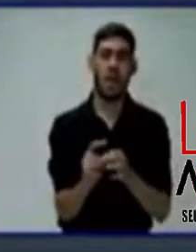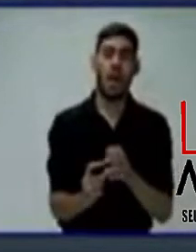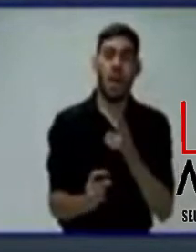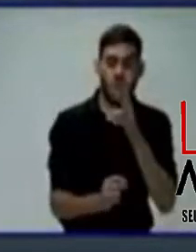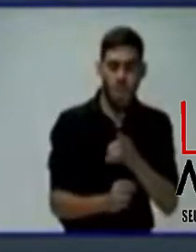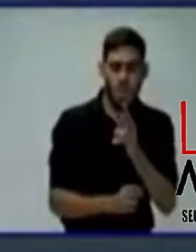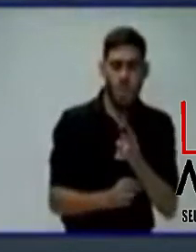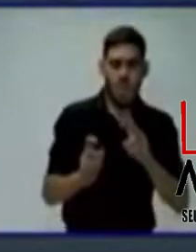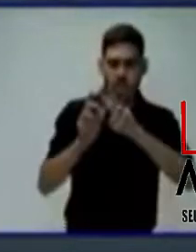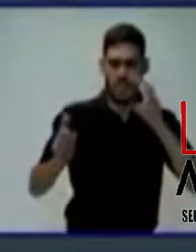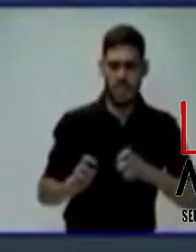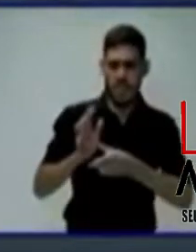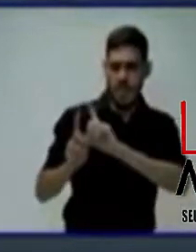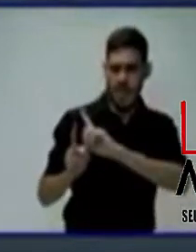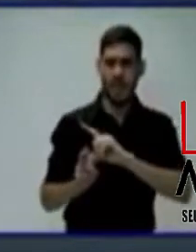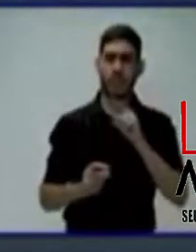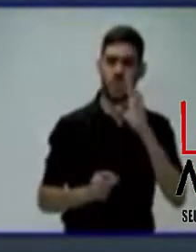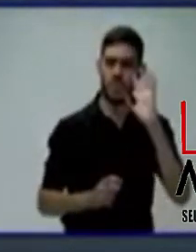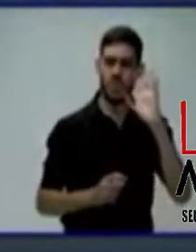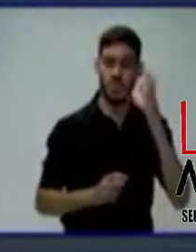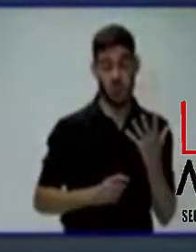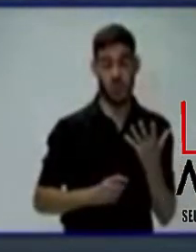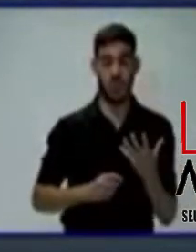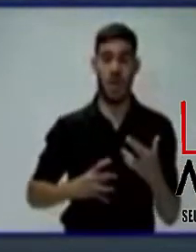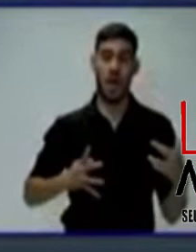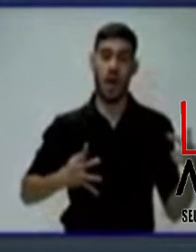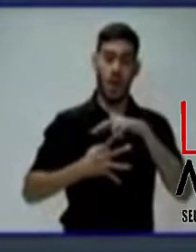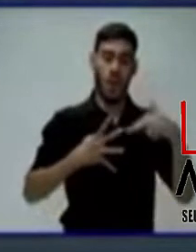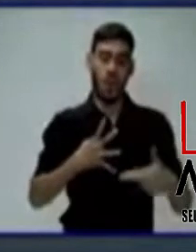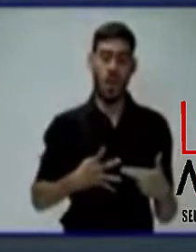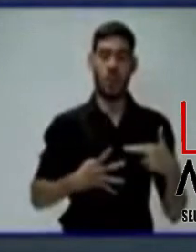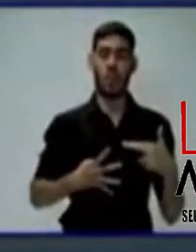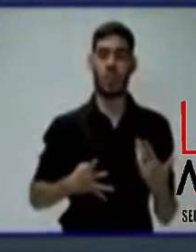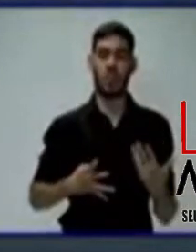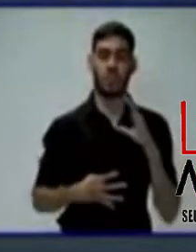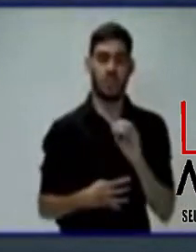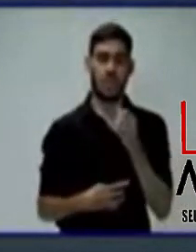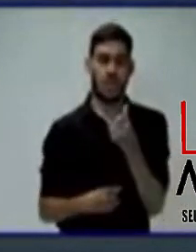precedente referido por Vossa Excelência, que é o recurso ordinário